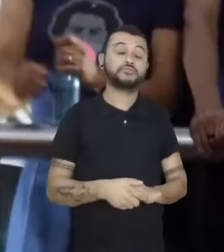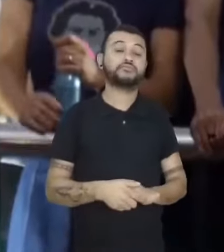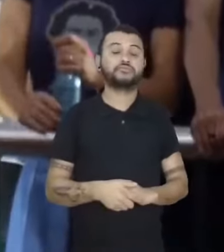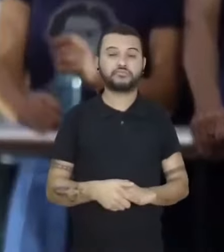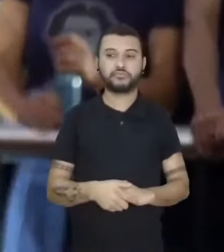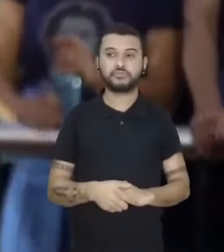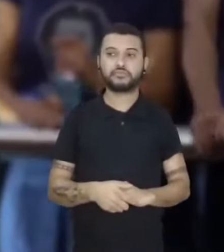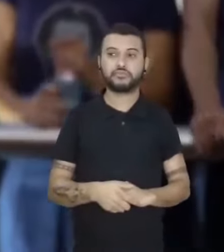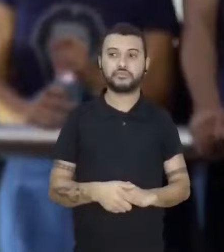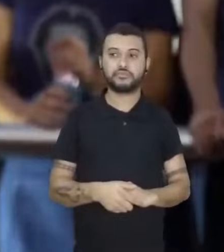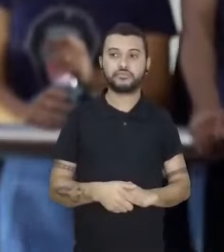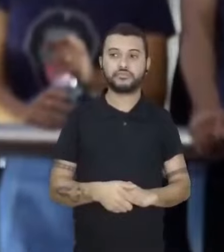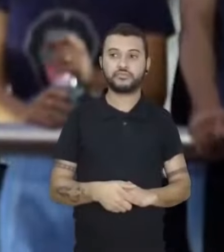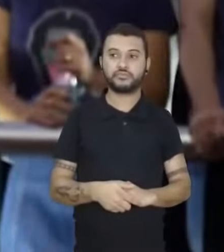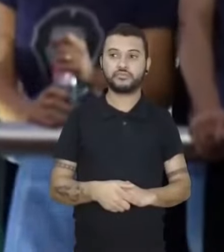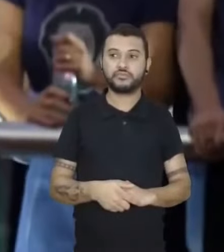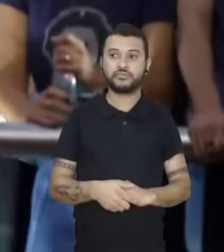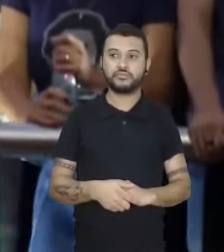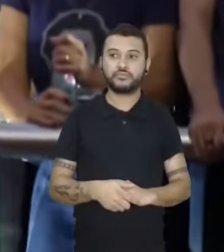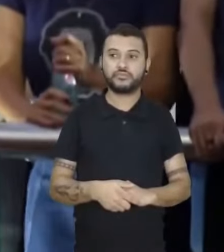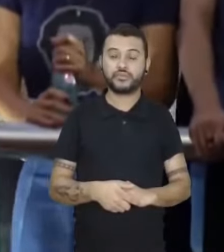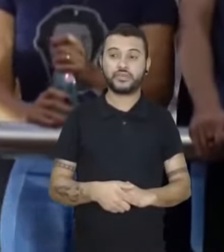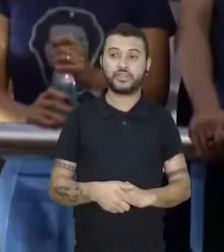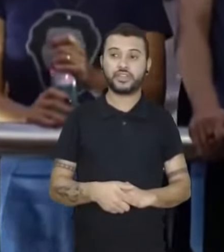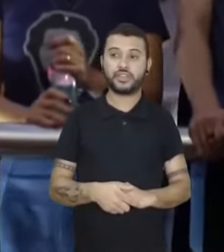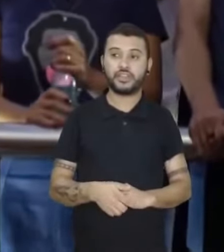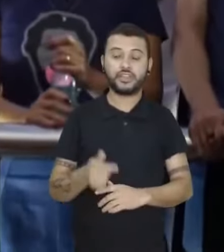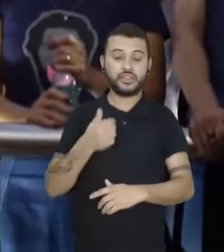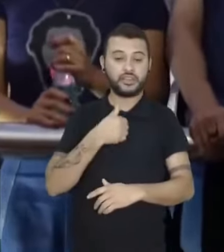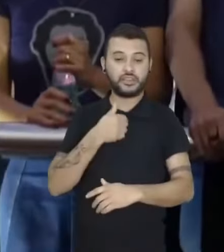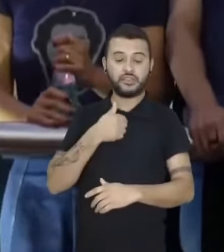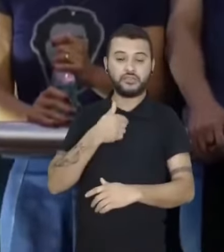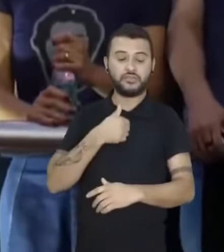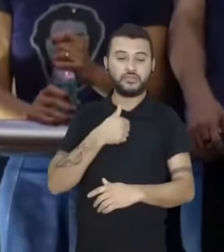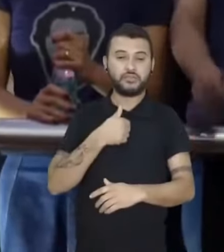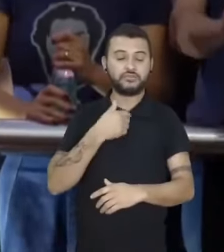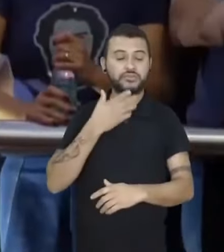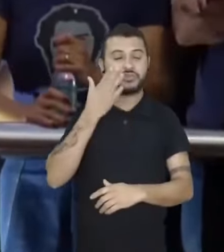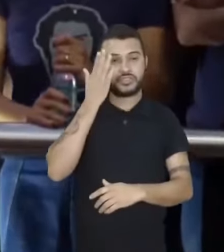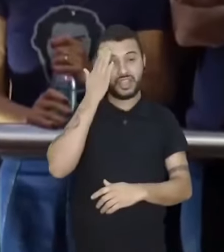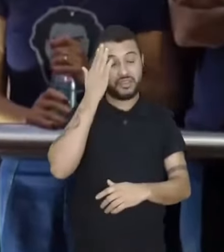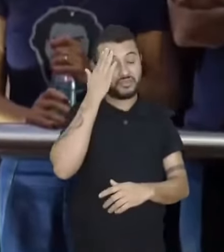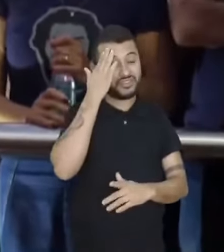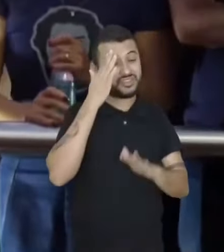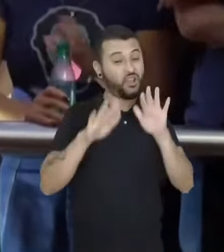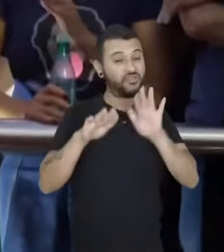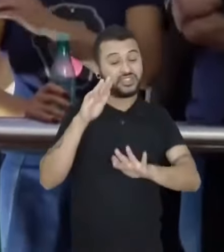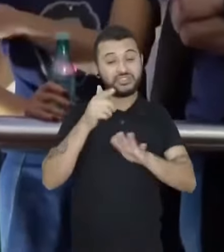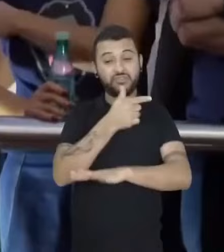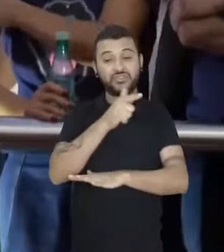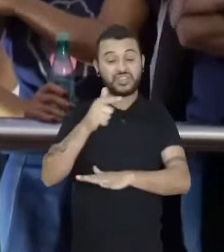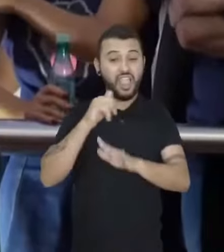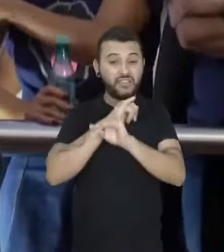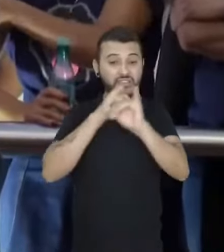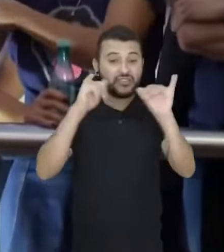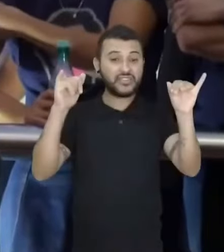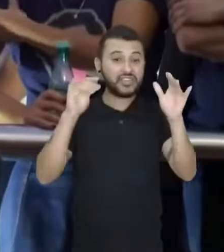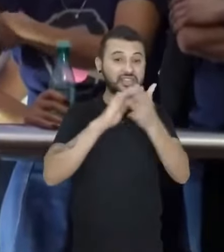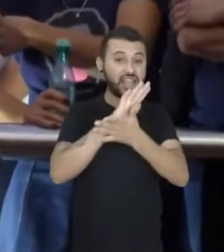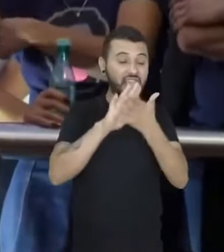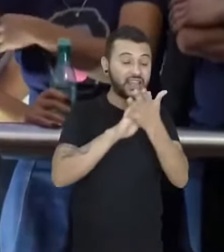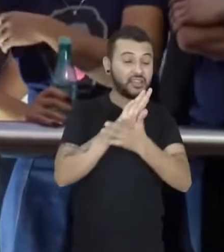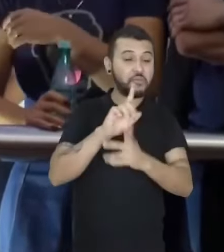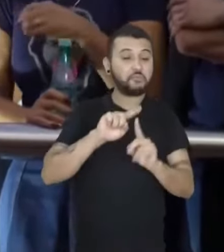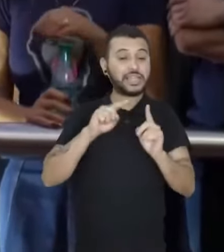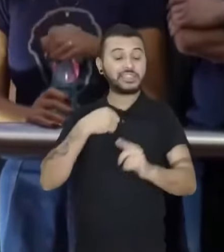Possivelmente não tenha tido nenhuma repercussão, mas eu fui o único